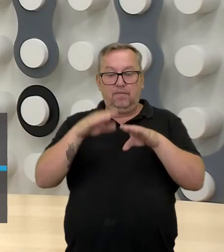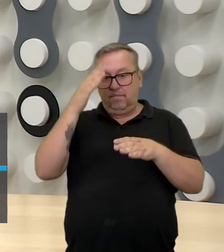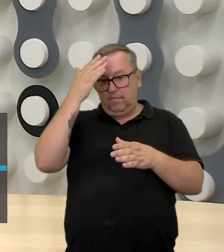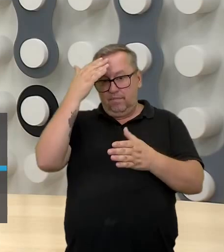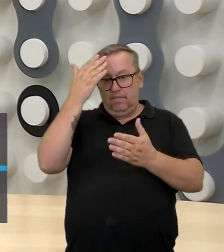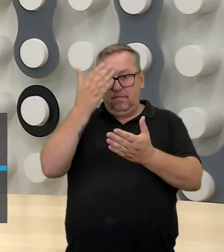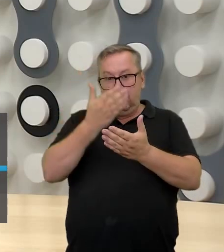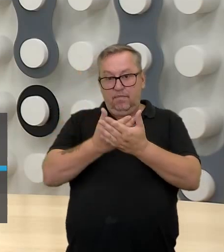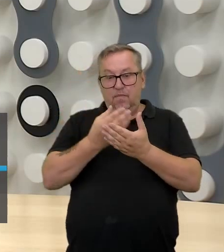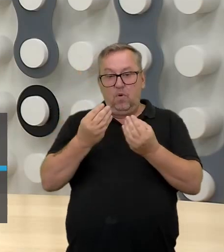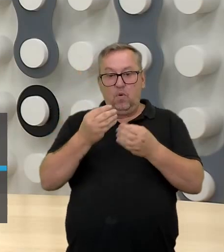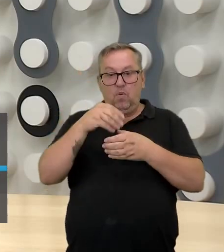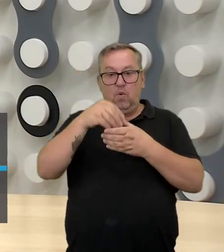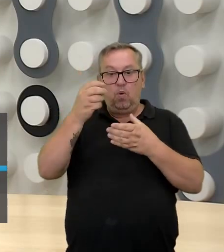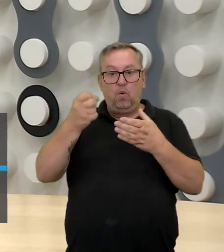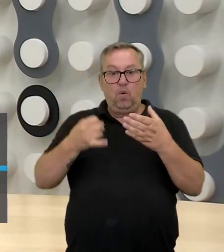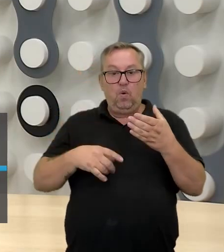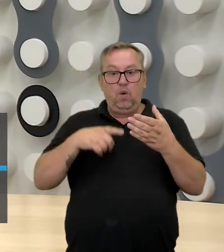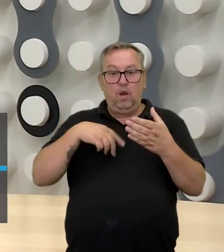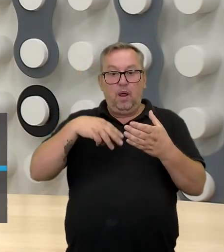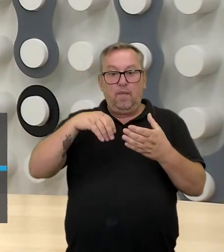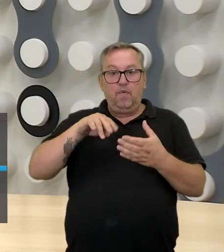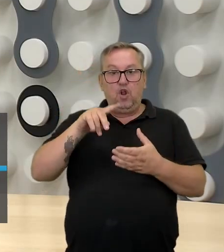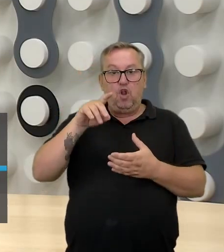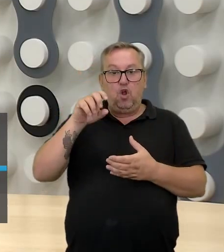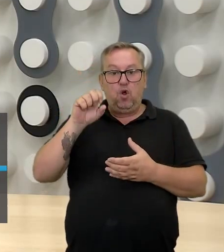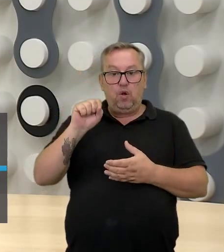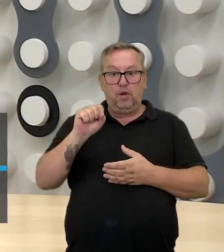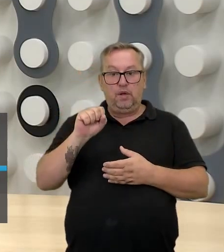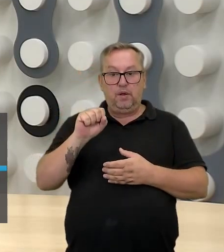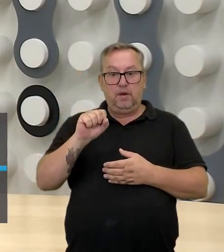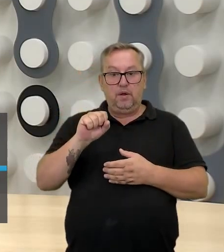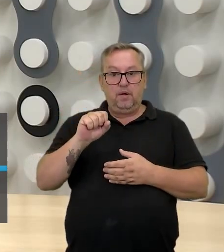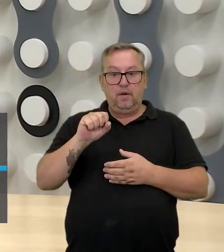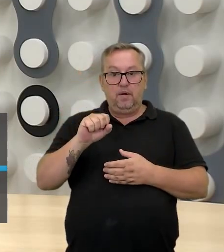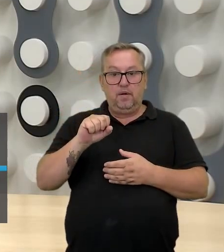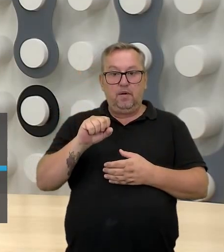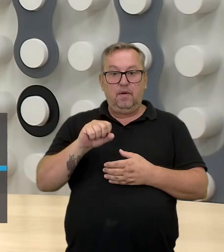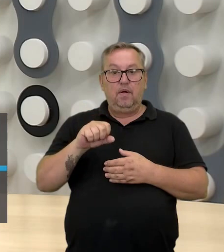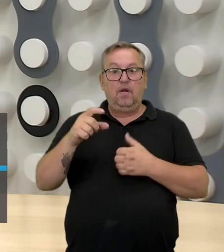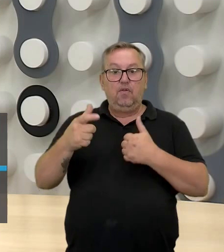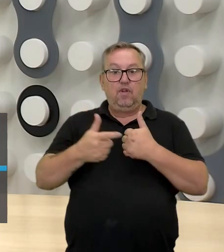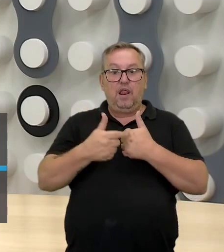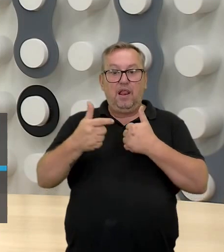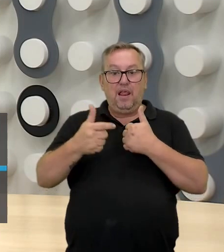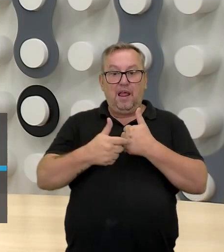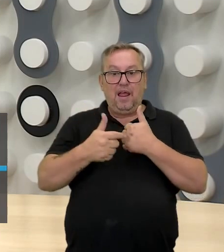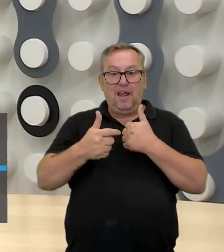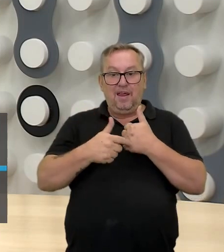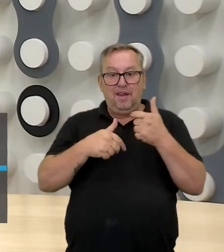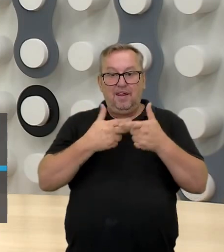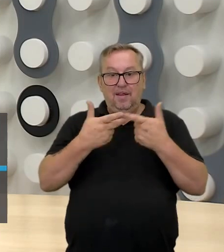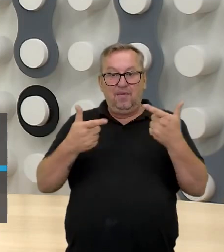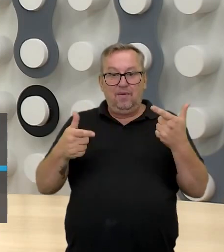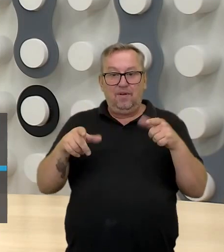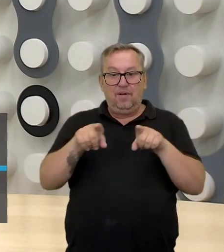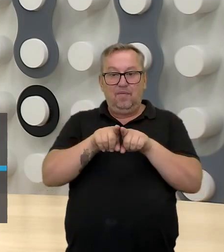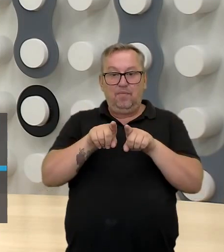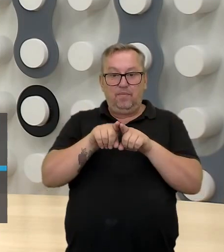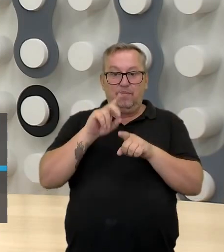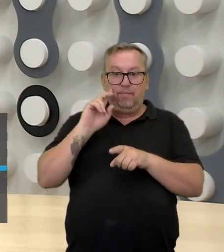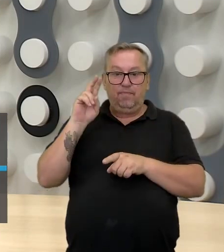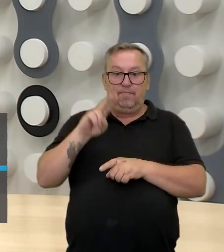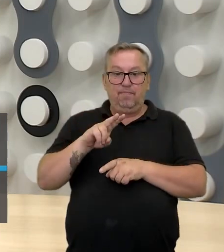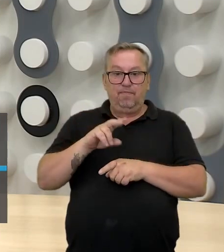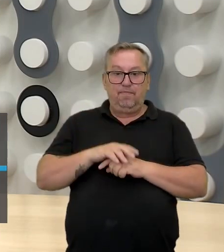como determinado conteúdo tem milhões aí de likes, enfim, aquela coisa toda, né? Milhões de